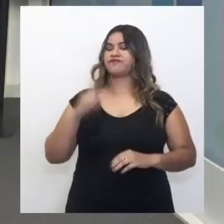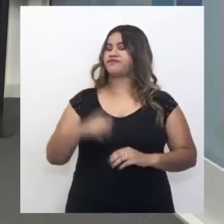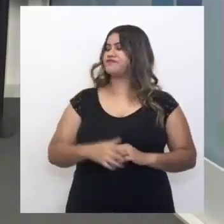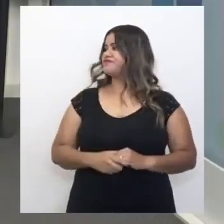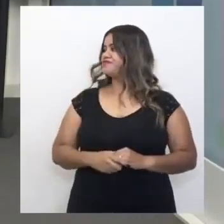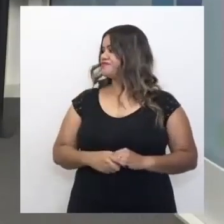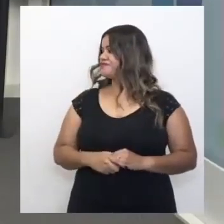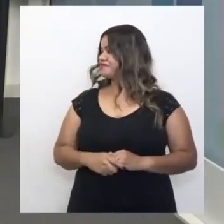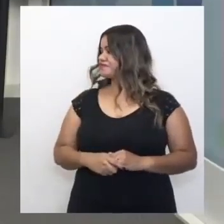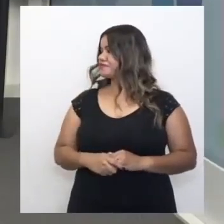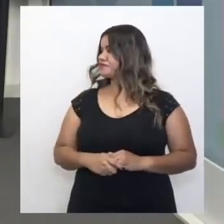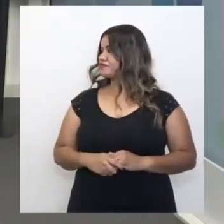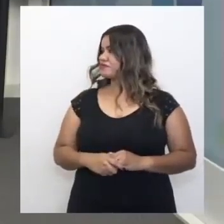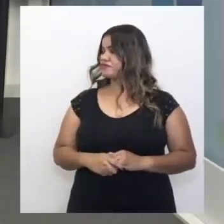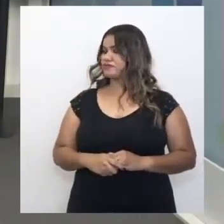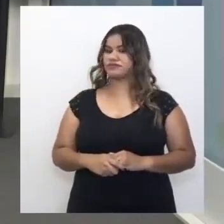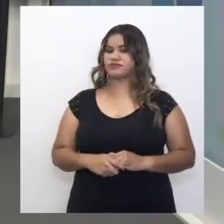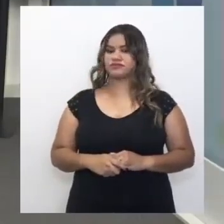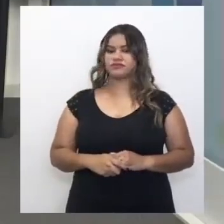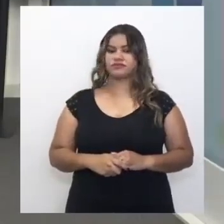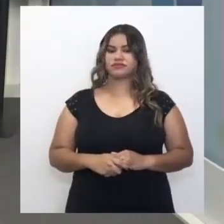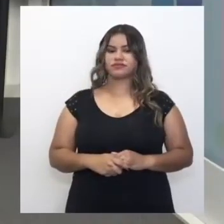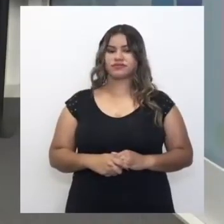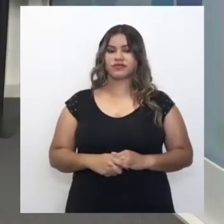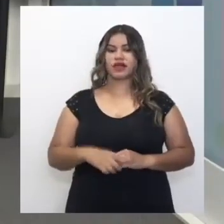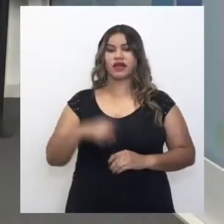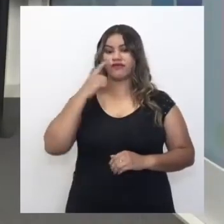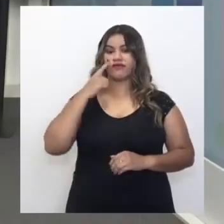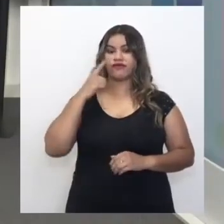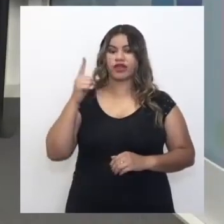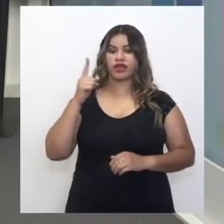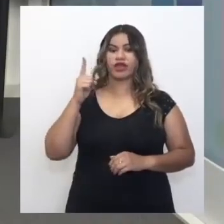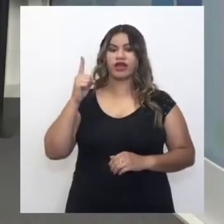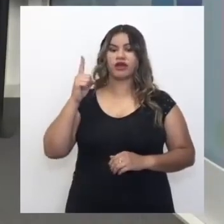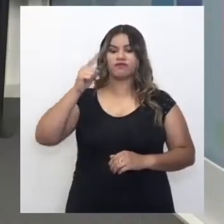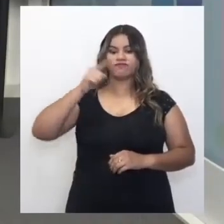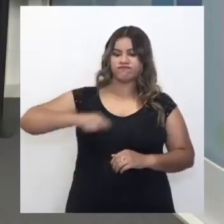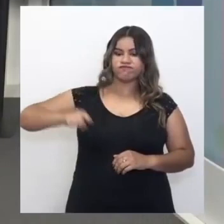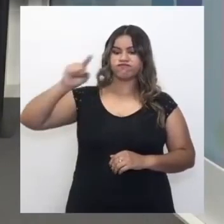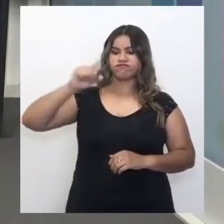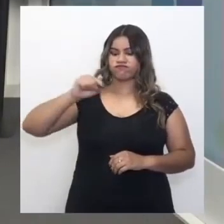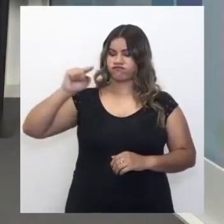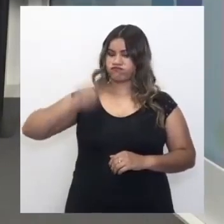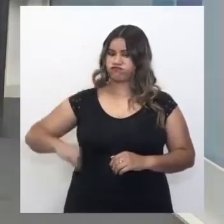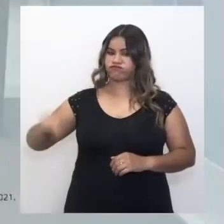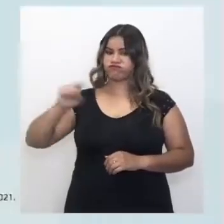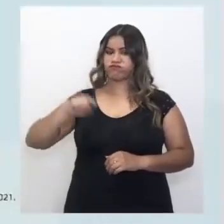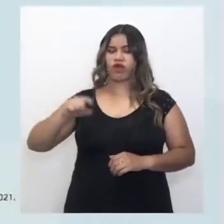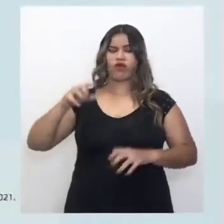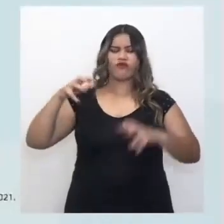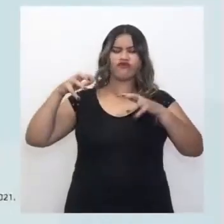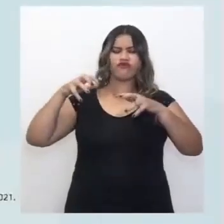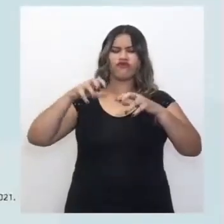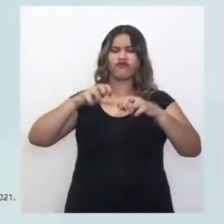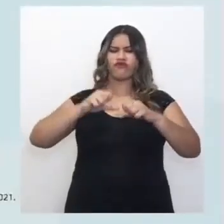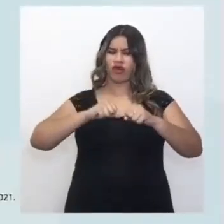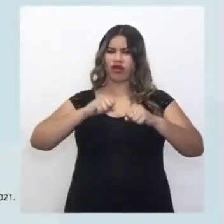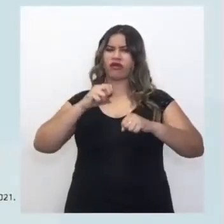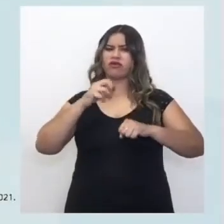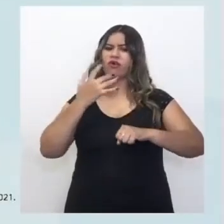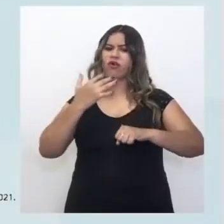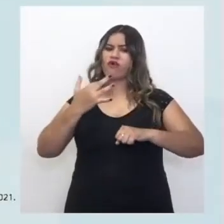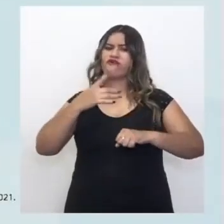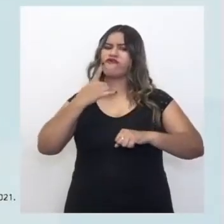Aí nós temos aí o formigueiro humano, que é nessa região aqui, ó. Veja que está mais escuro, né? É a maior quantidade